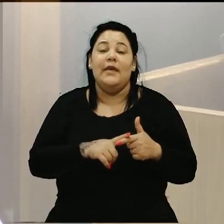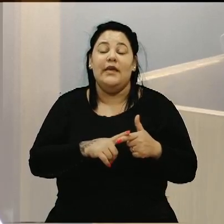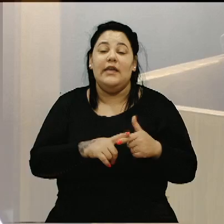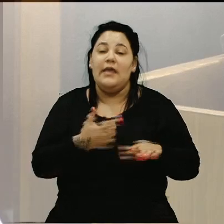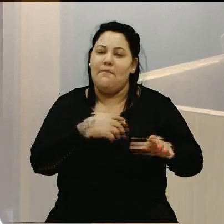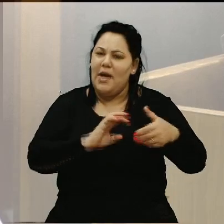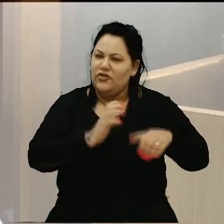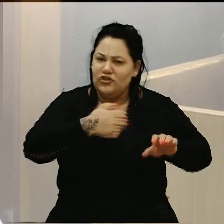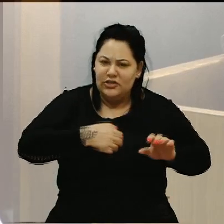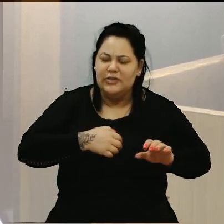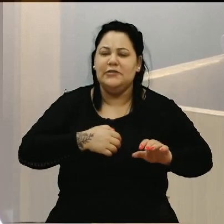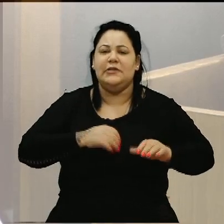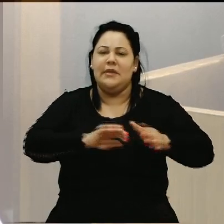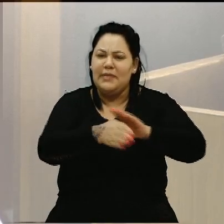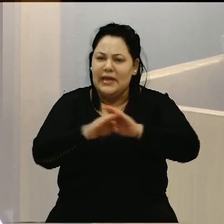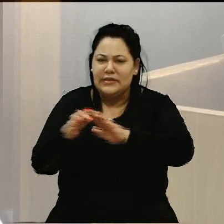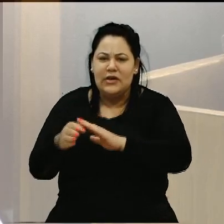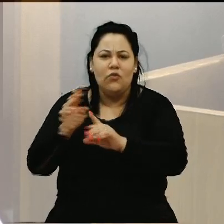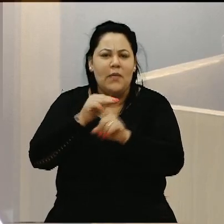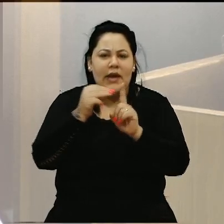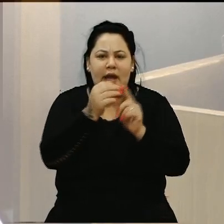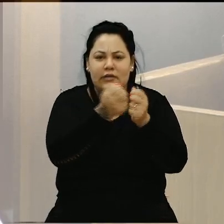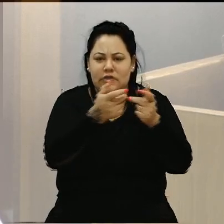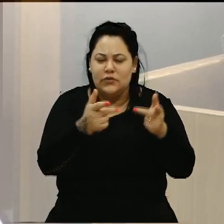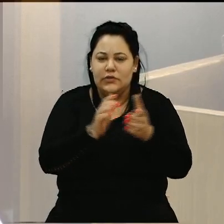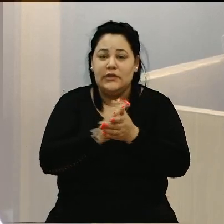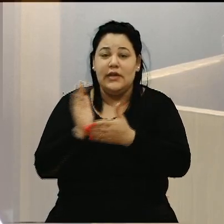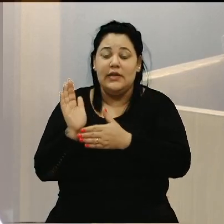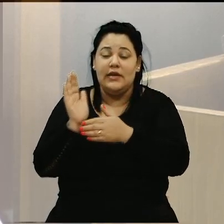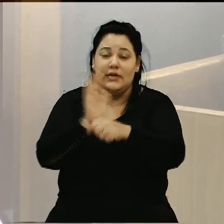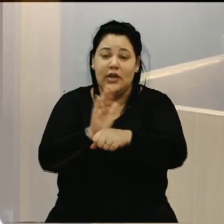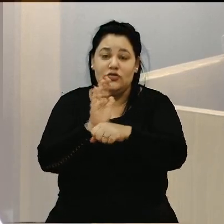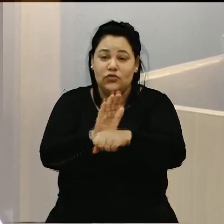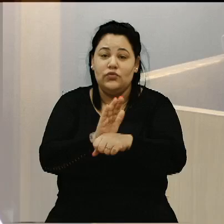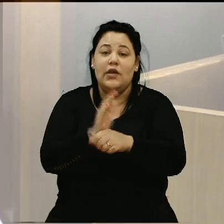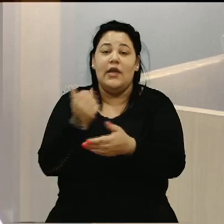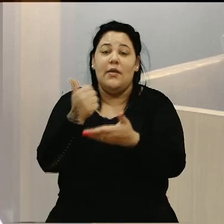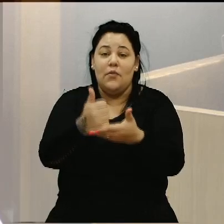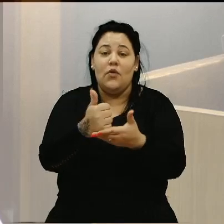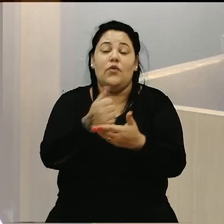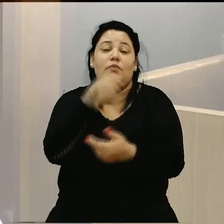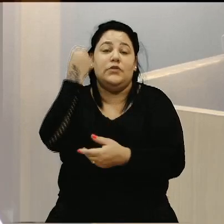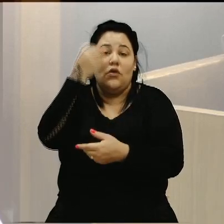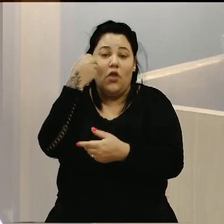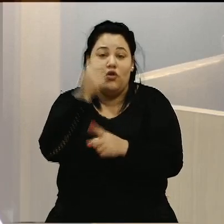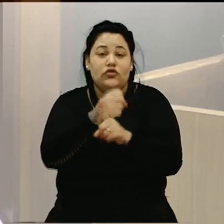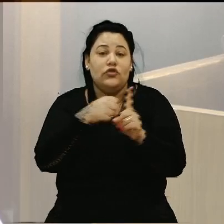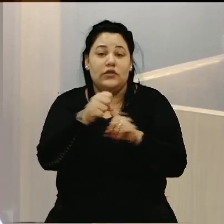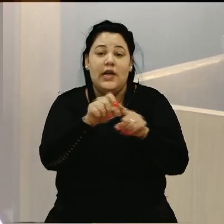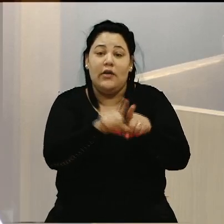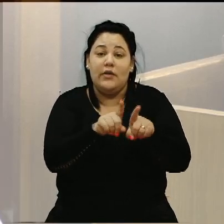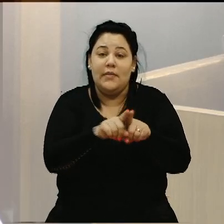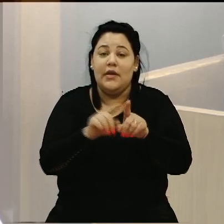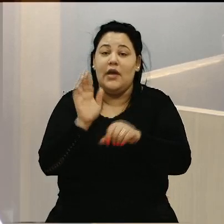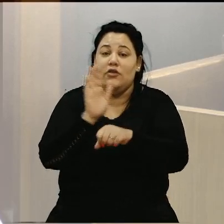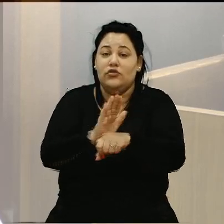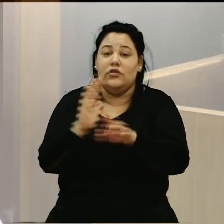serviços de apoio psicológico e social aos alunos e suas famílias, ajudando a enfrentar problemas como